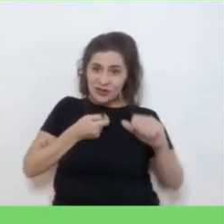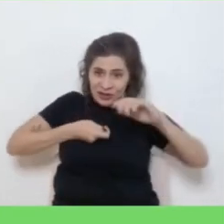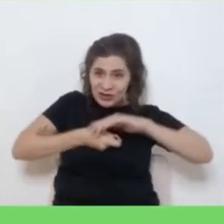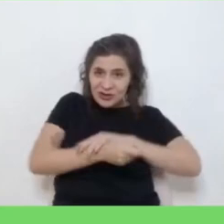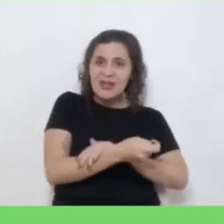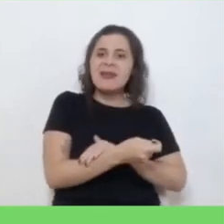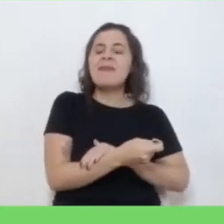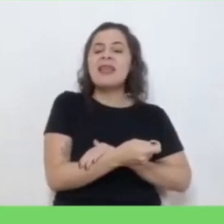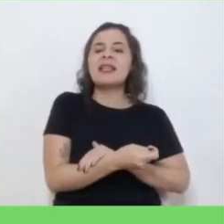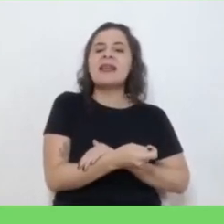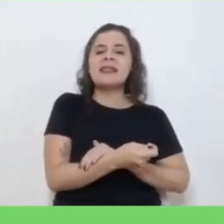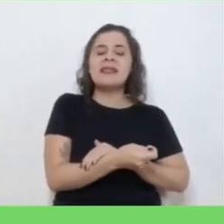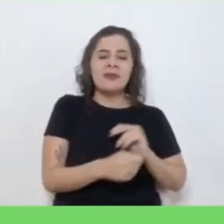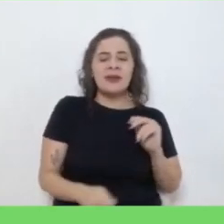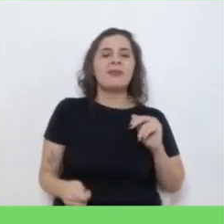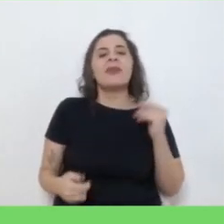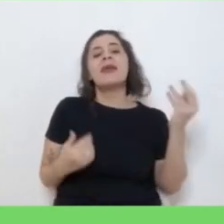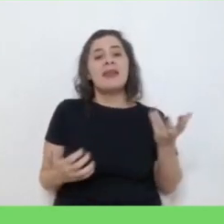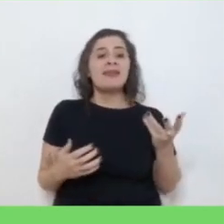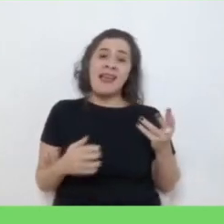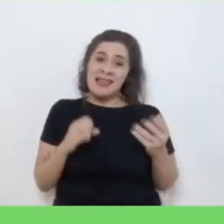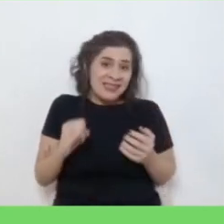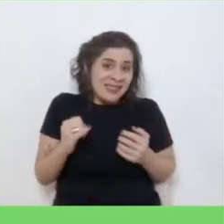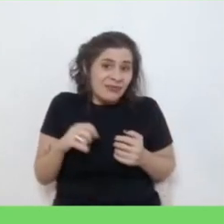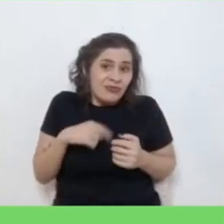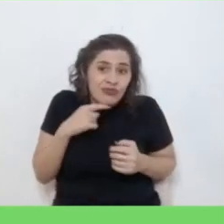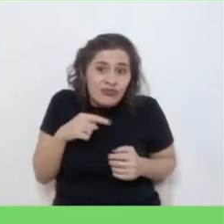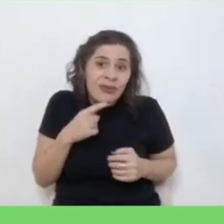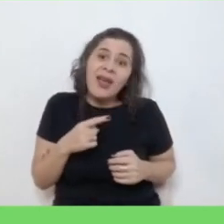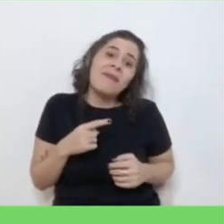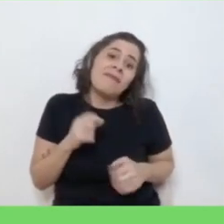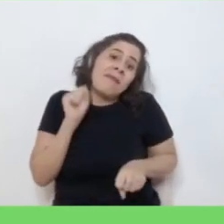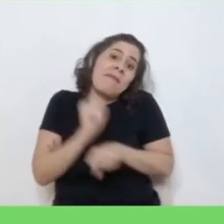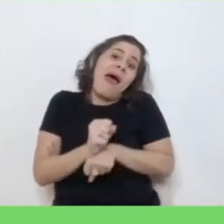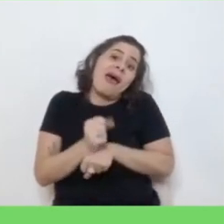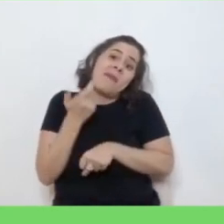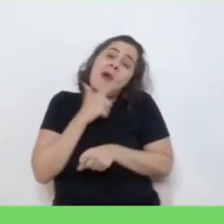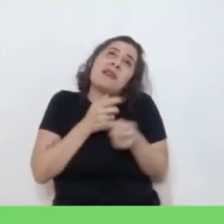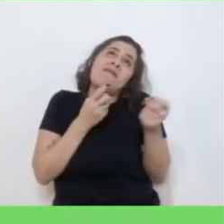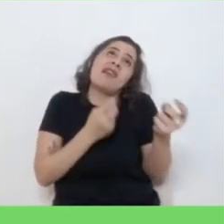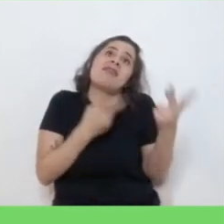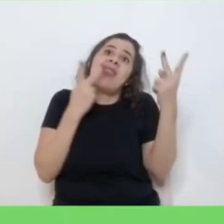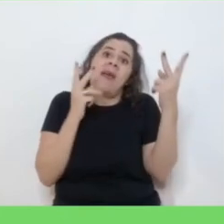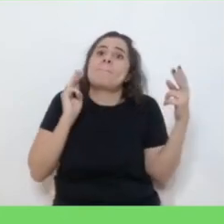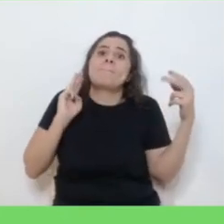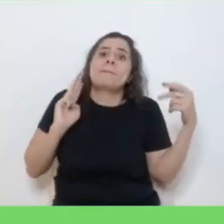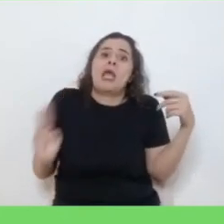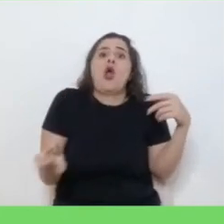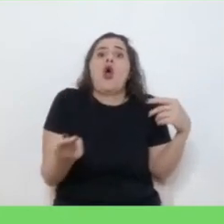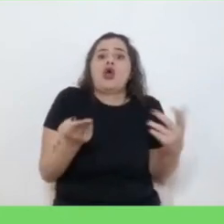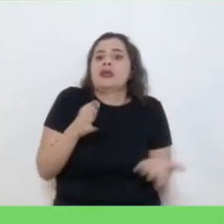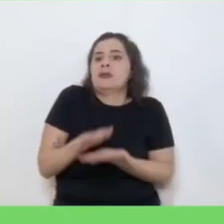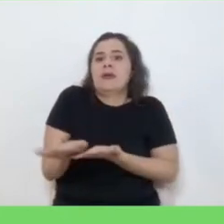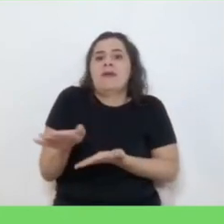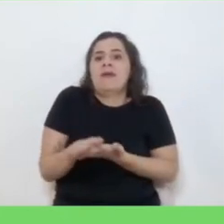para o grande, deixa de ser viável, né? Deixa de ser viável, porque o cara precisa faturar, vender milhões de cópias.